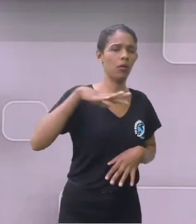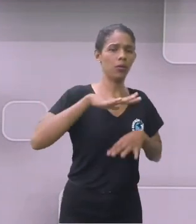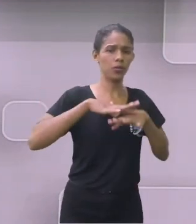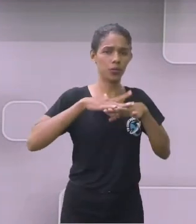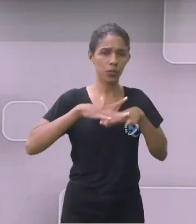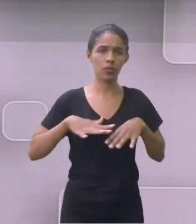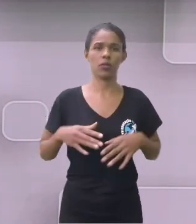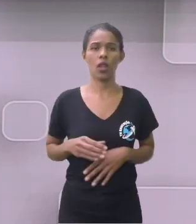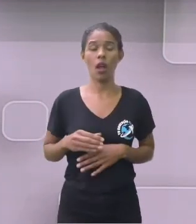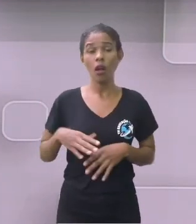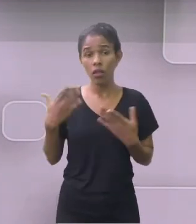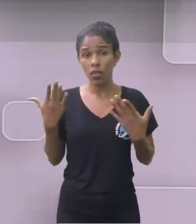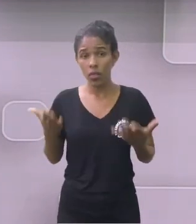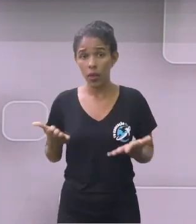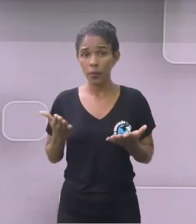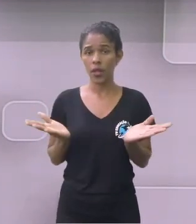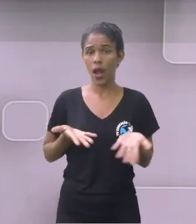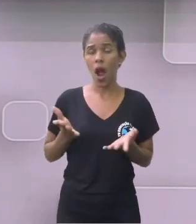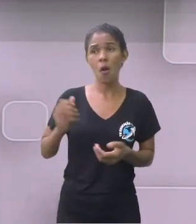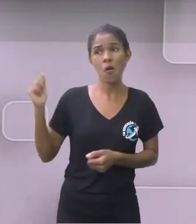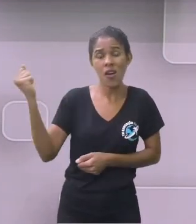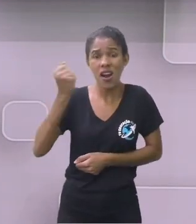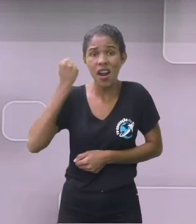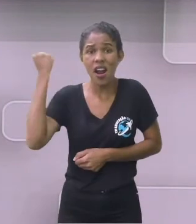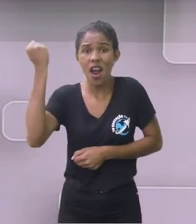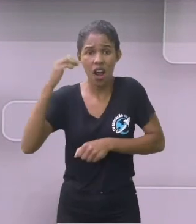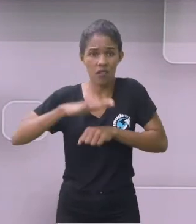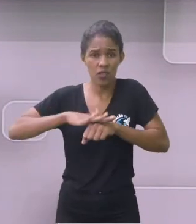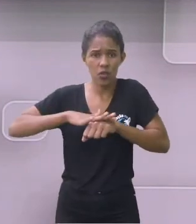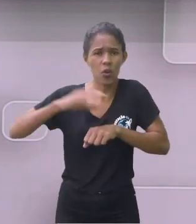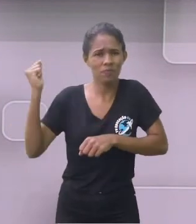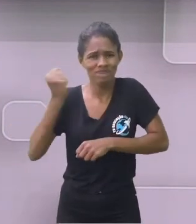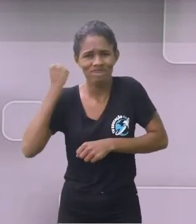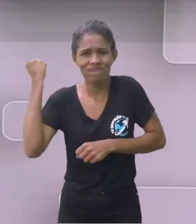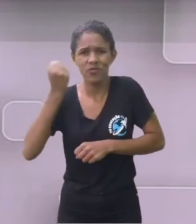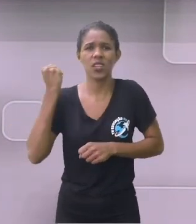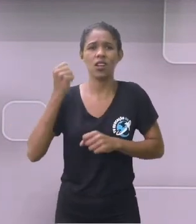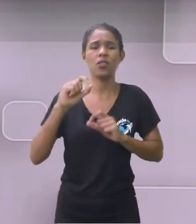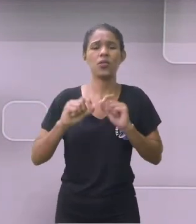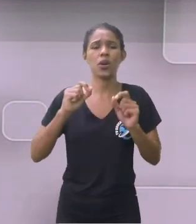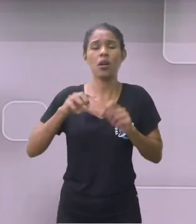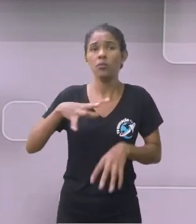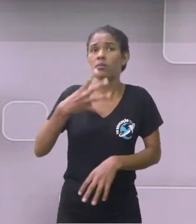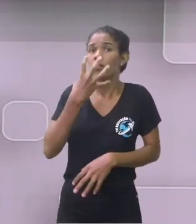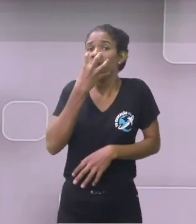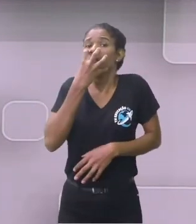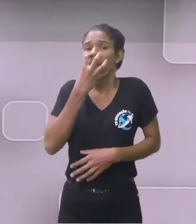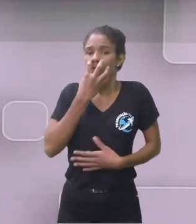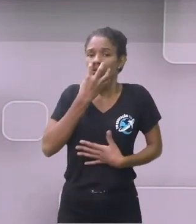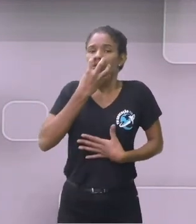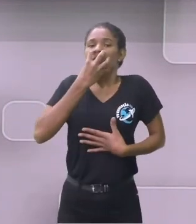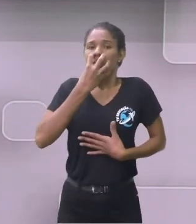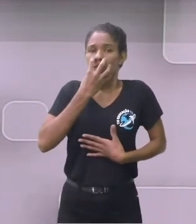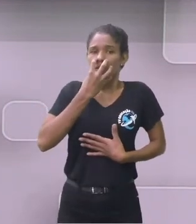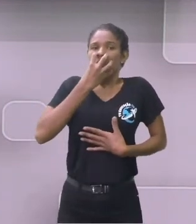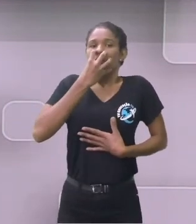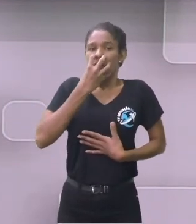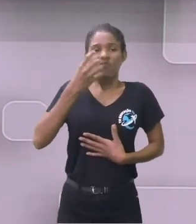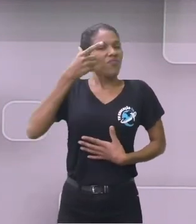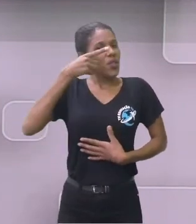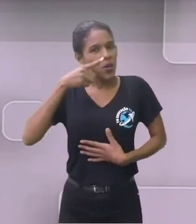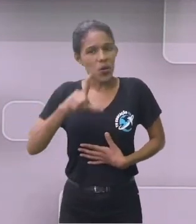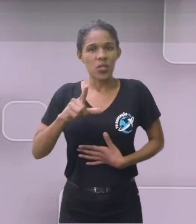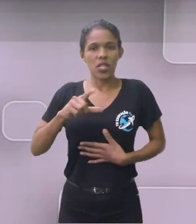Casos graves consideram a síndrome respiratória aguda grave, em que há aumento do desconforto respiratório ou